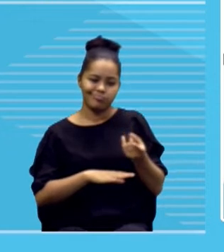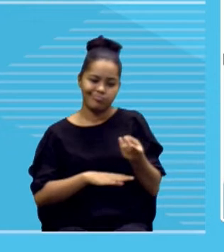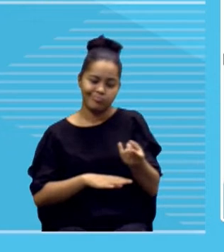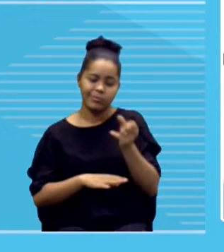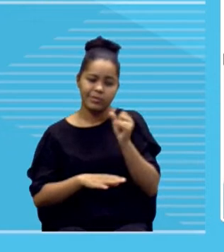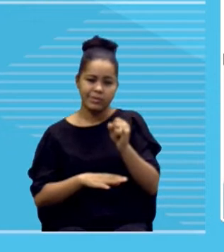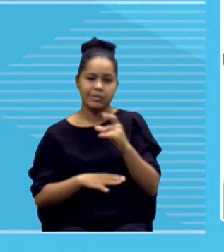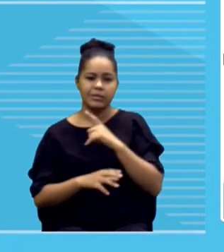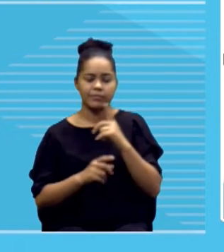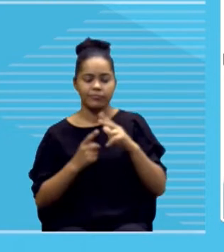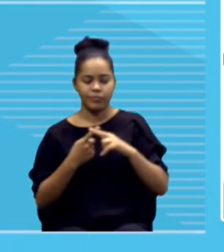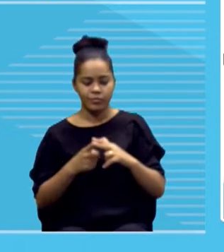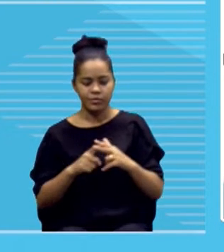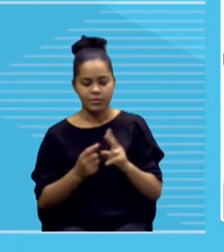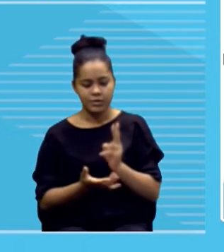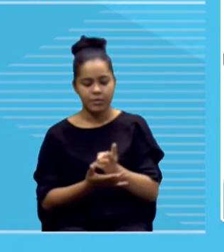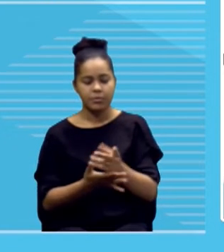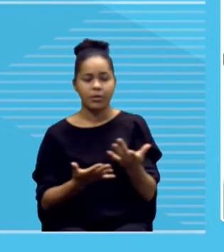dura até 25 anos.